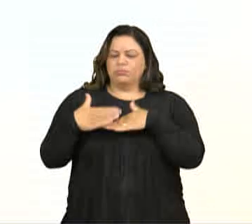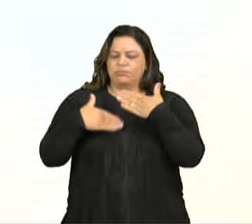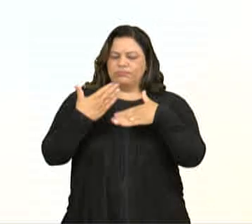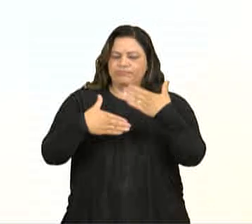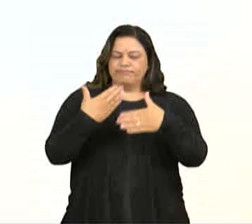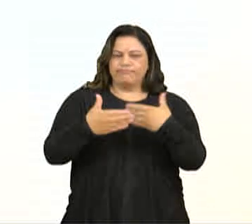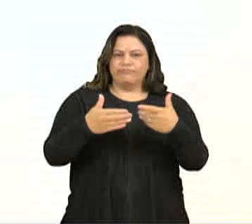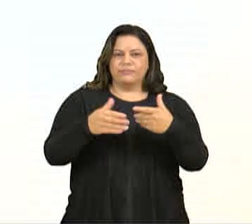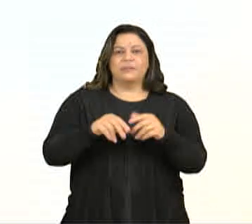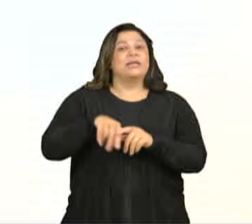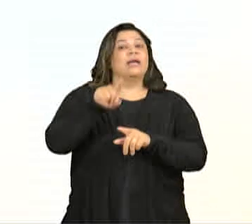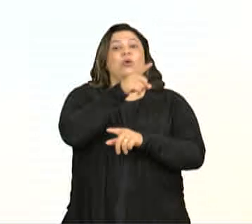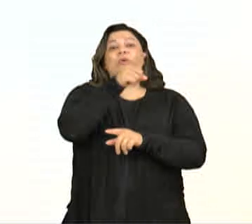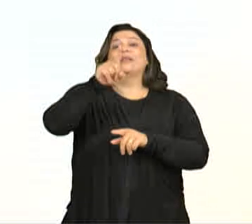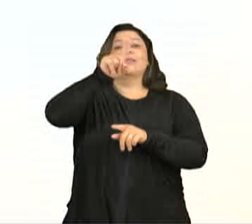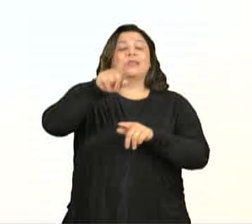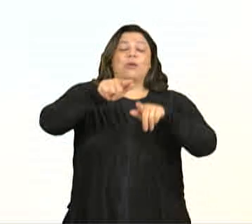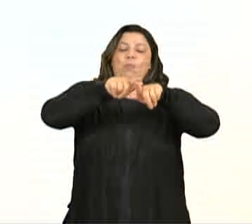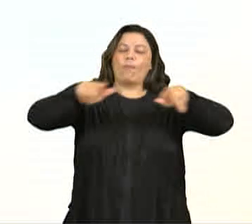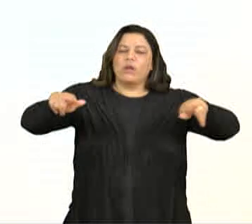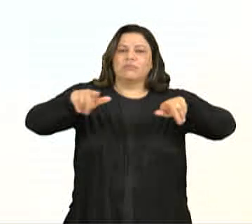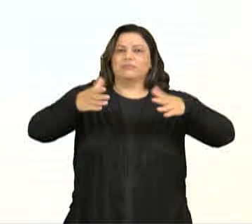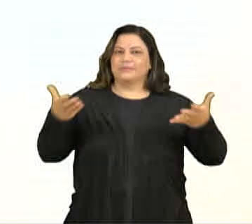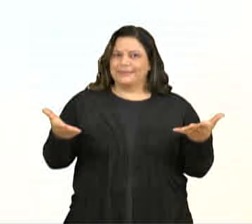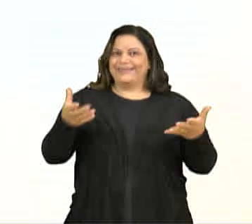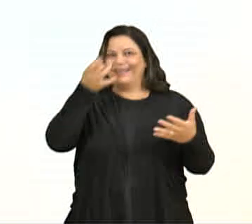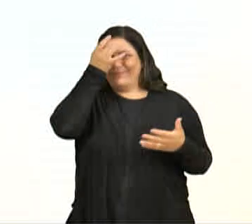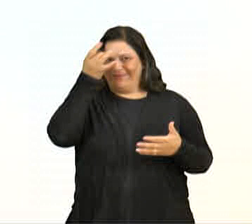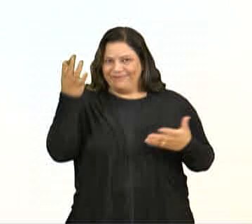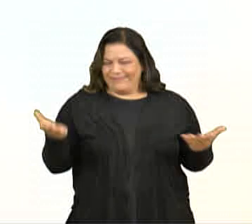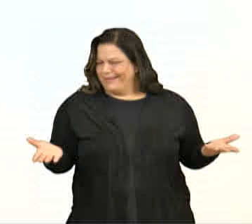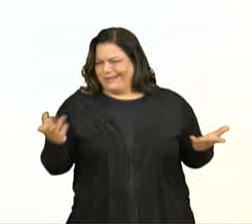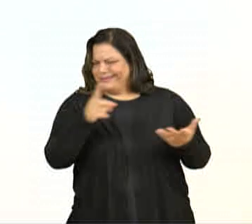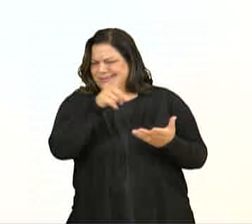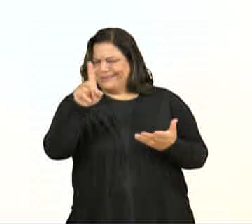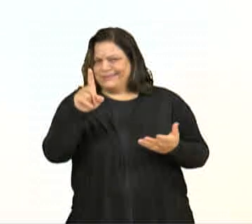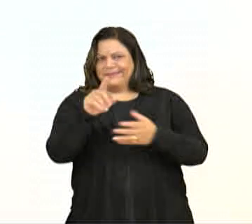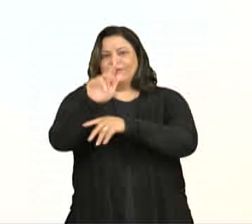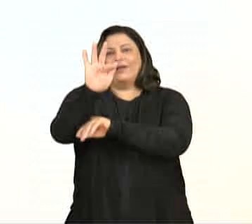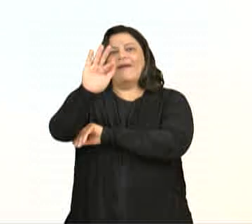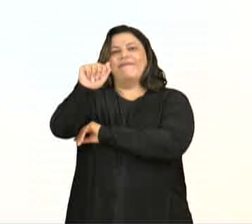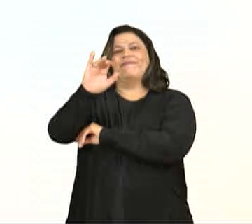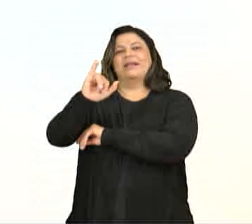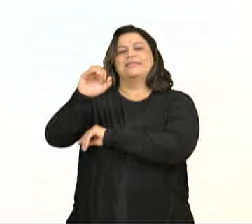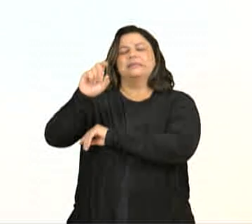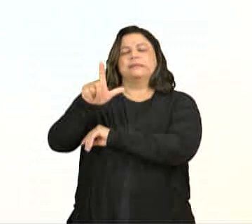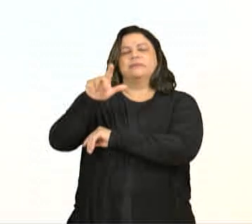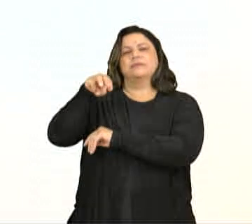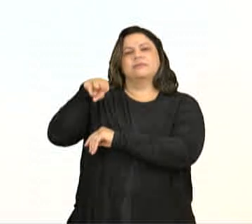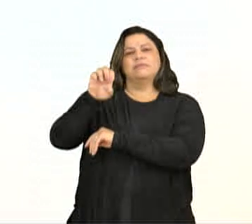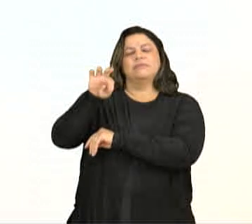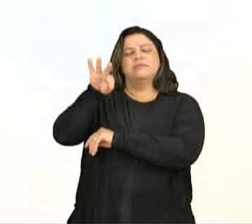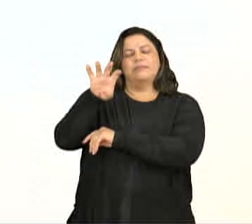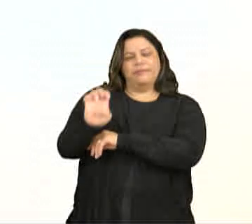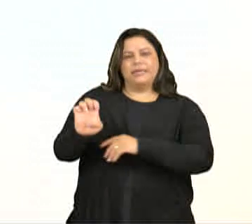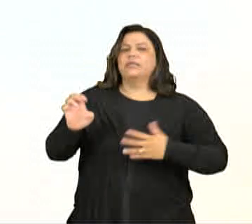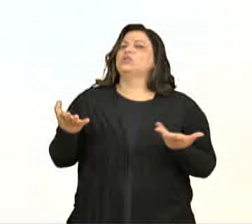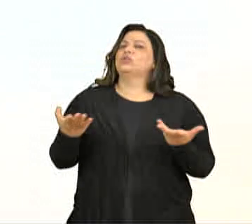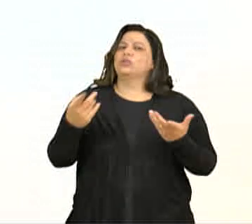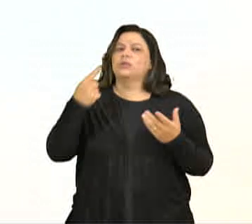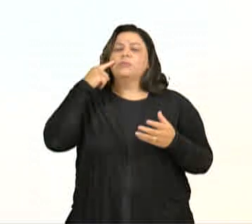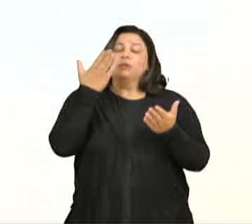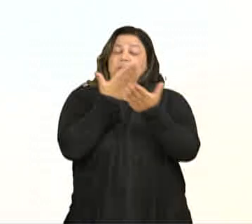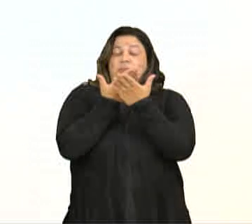não se esgotam facilmente. Vejam que eu coloquei ali facilmente, por quê? Porque nós vimos durante a aula